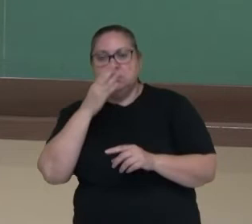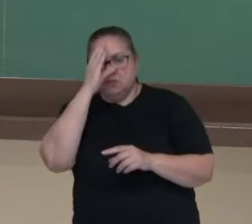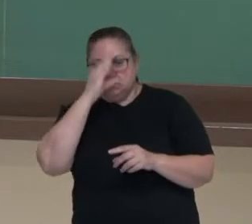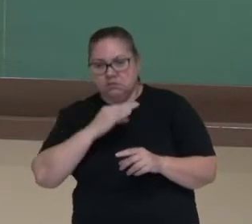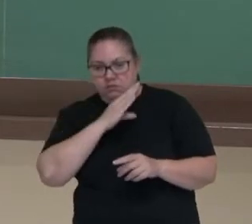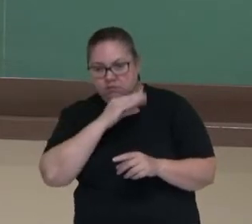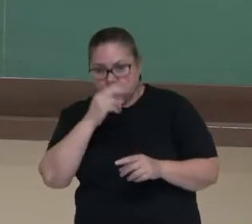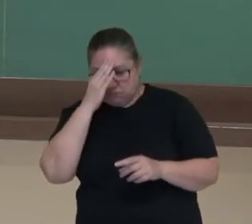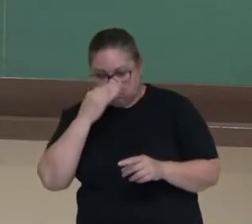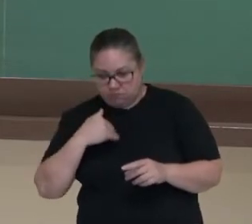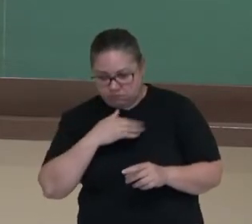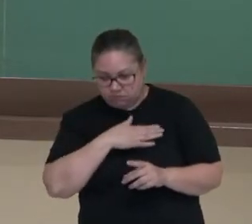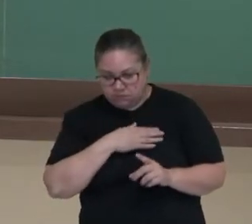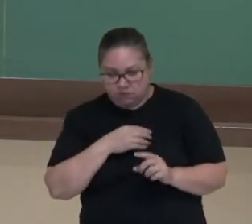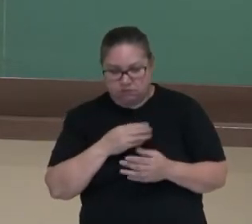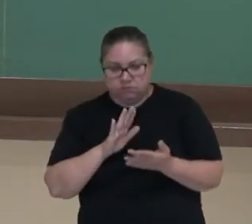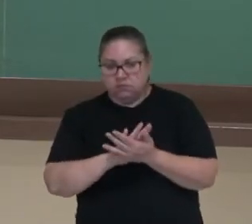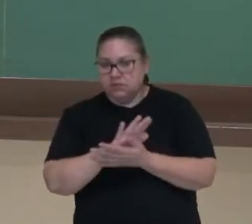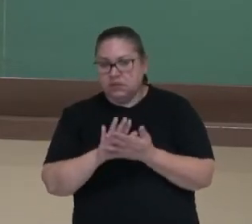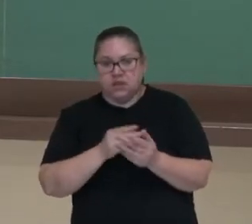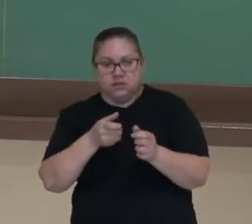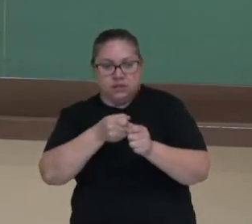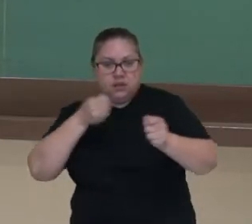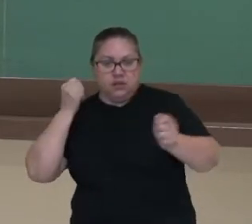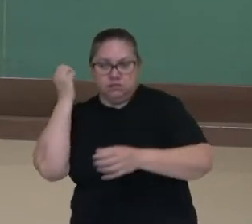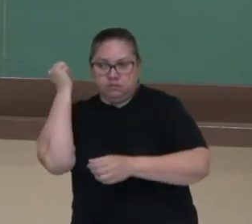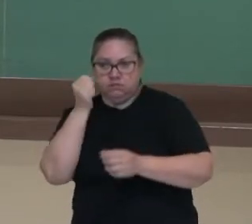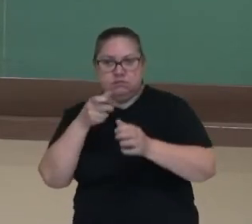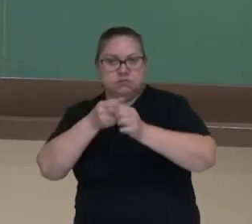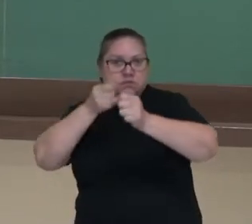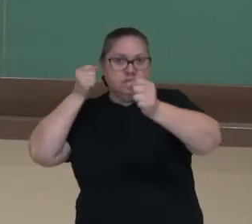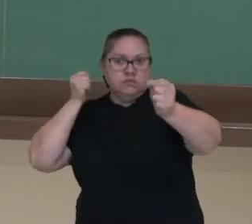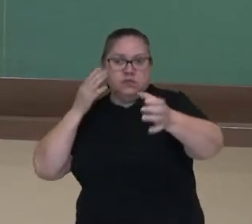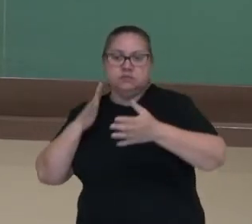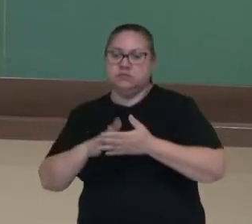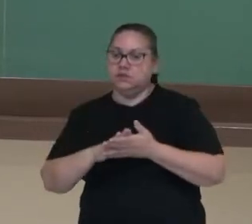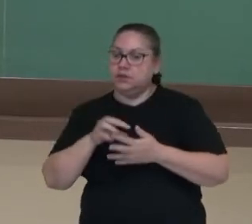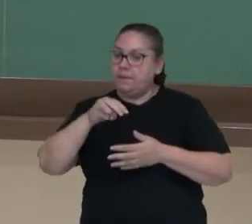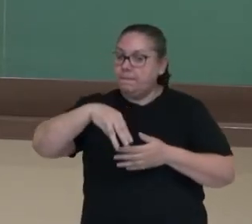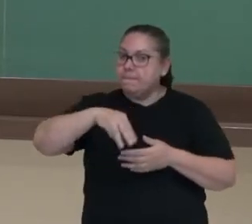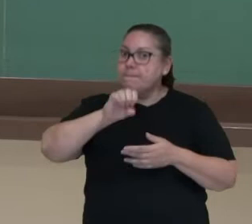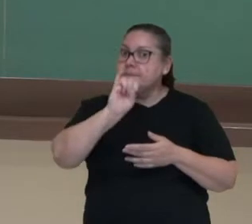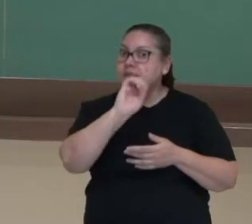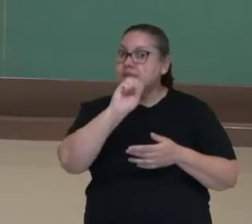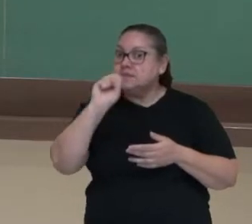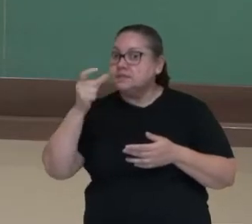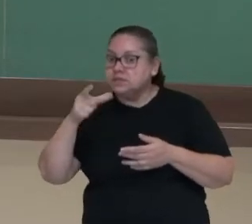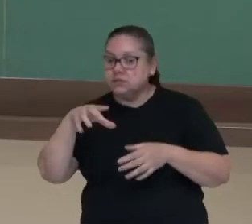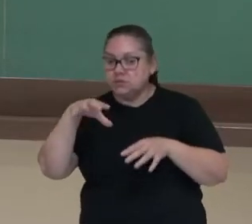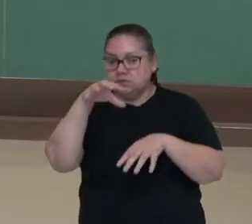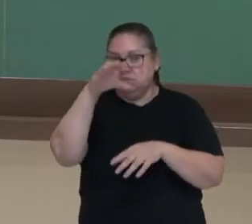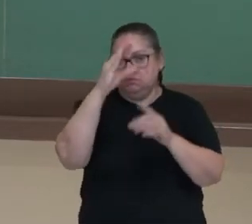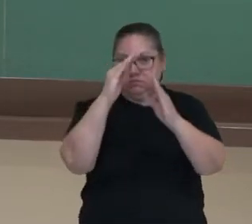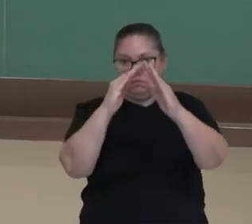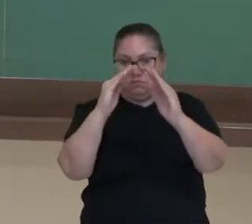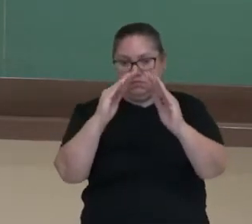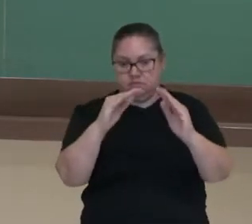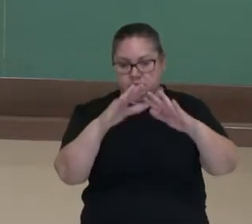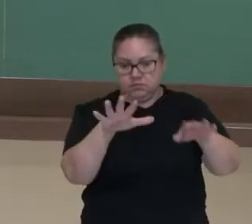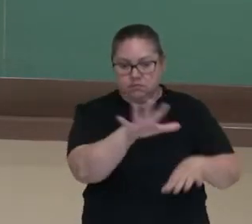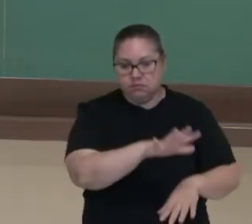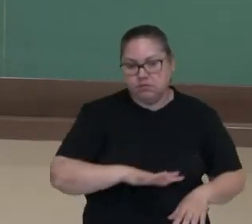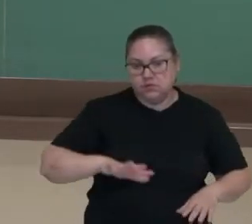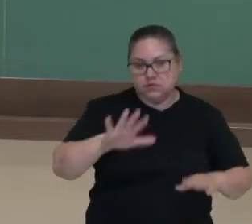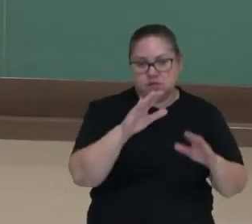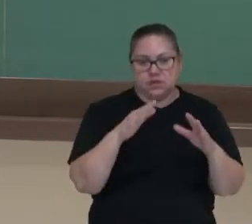o sinal da cruz, desarmados, né? Nós estamos falando de uma missão, né, de uma aldeia indígena, um espaço, um